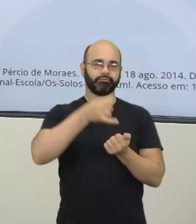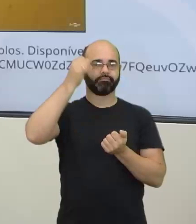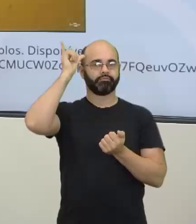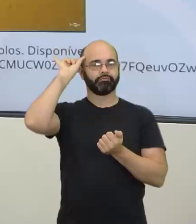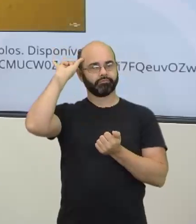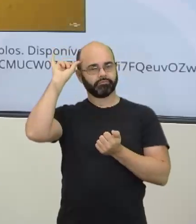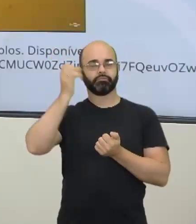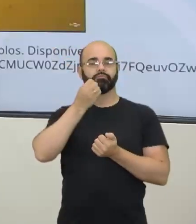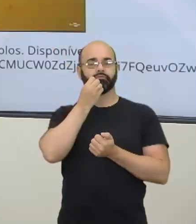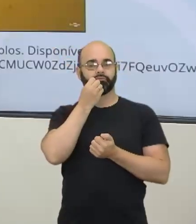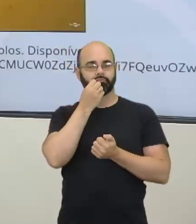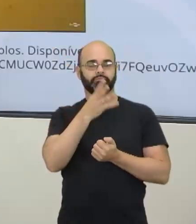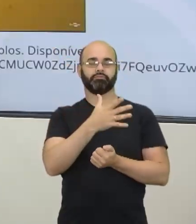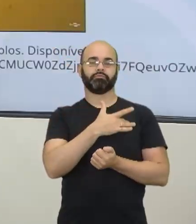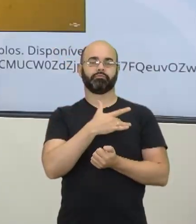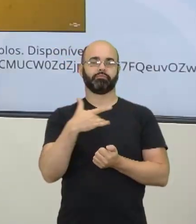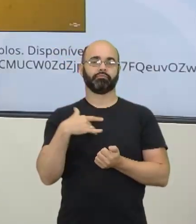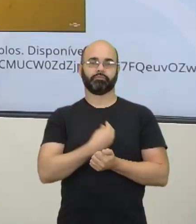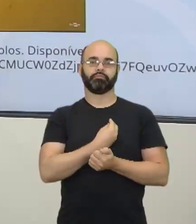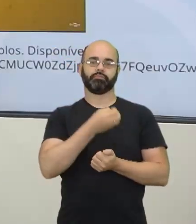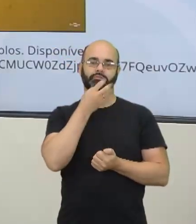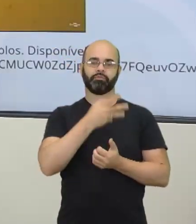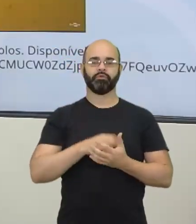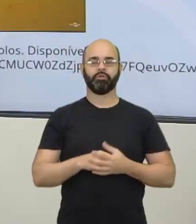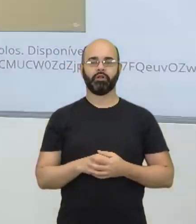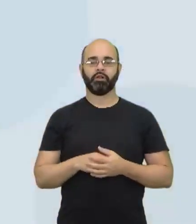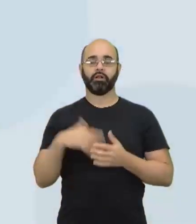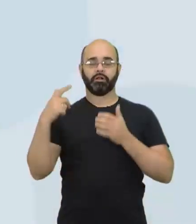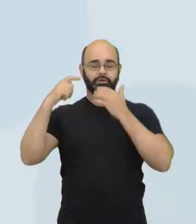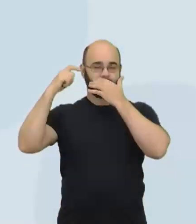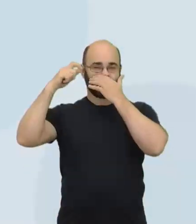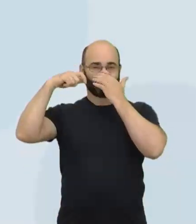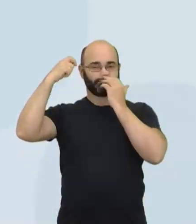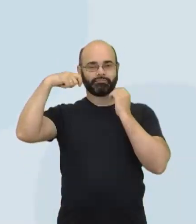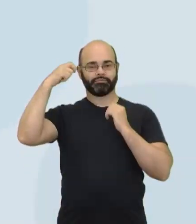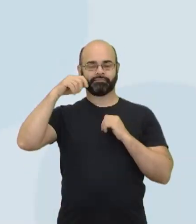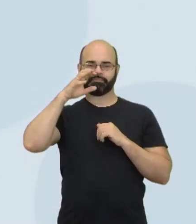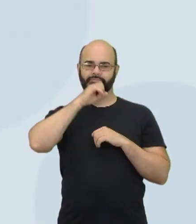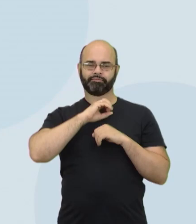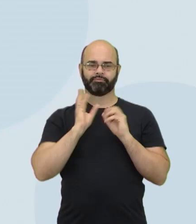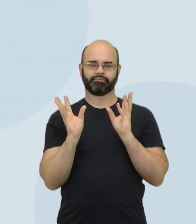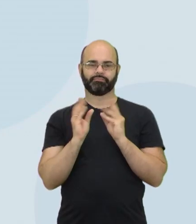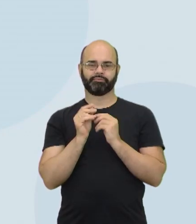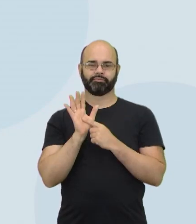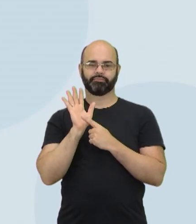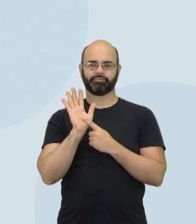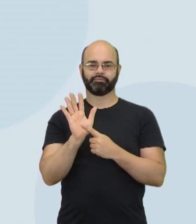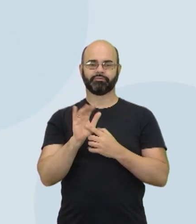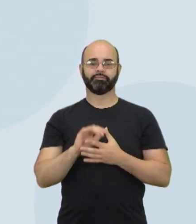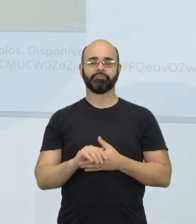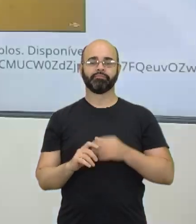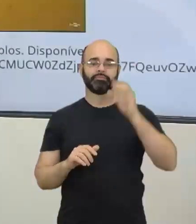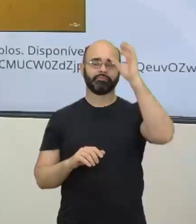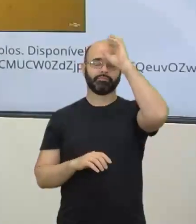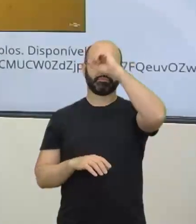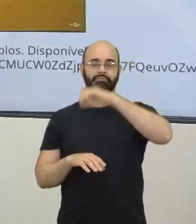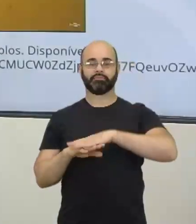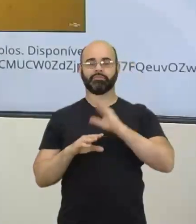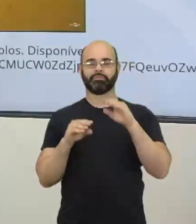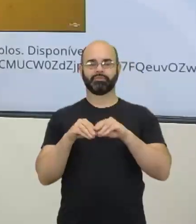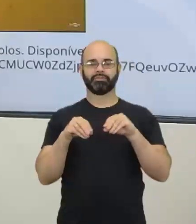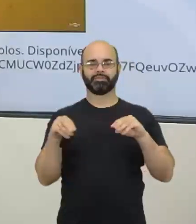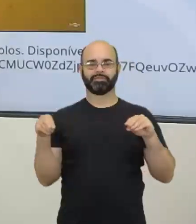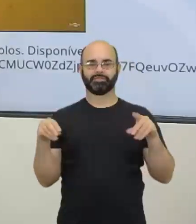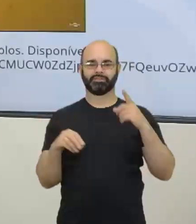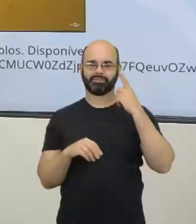tá certo? E aí nós vamos ver um trecho de um vídeo da Embrapa, né, que fala aí, aprenda mais sobre os solos,